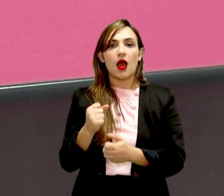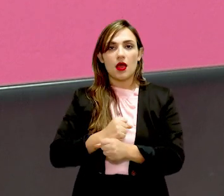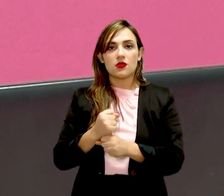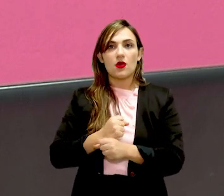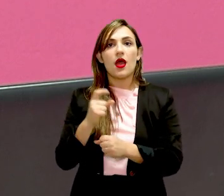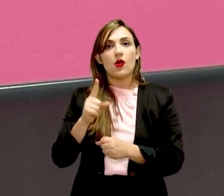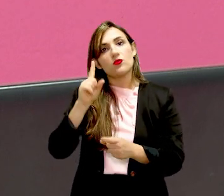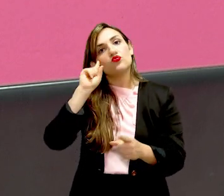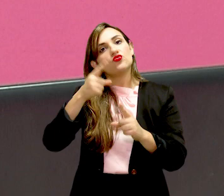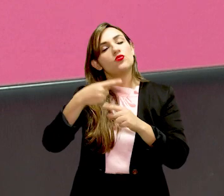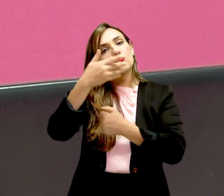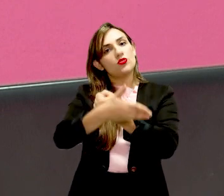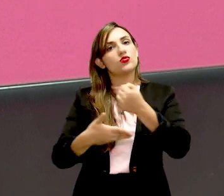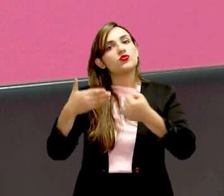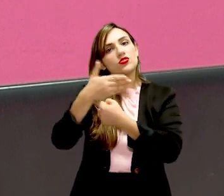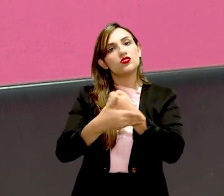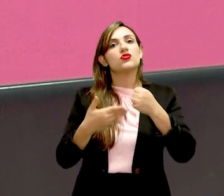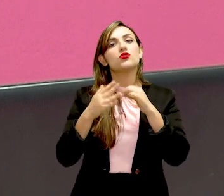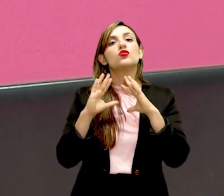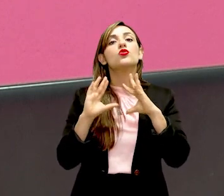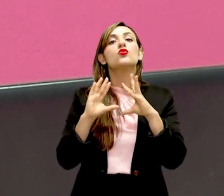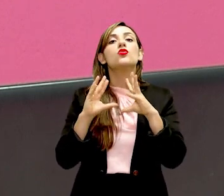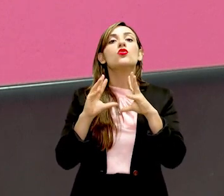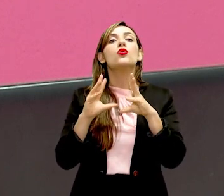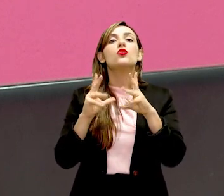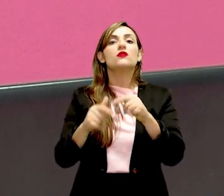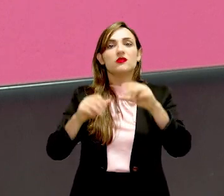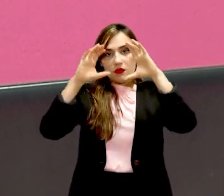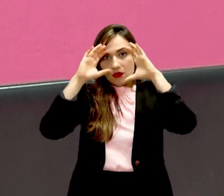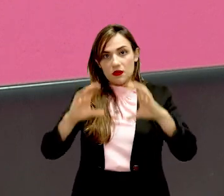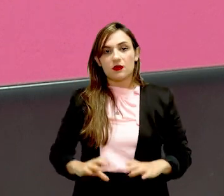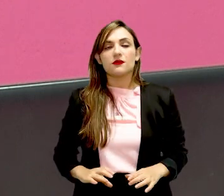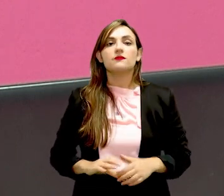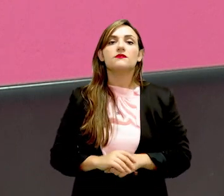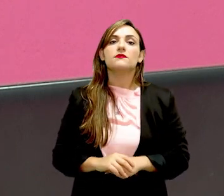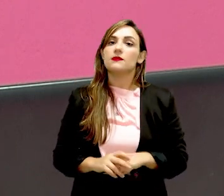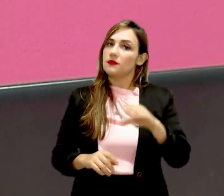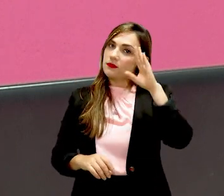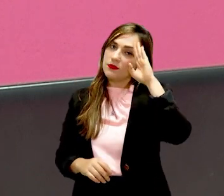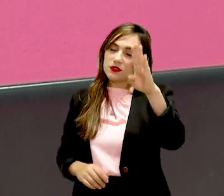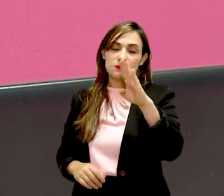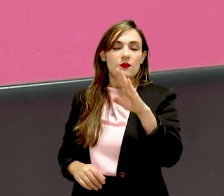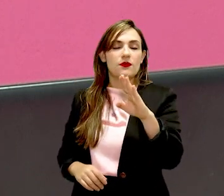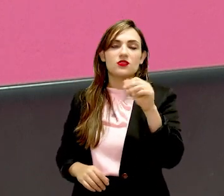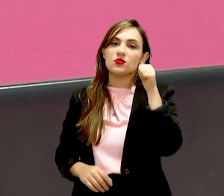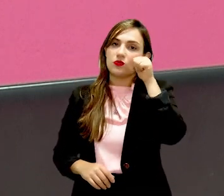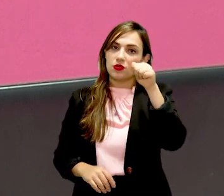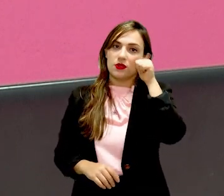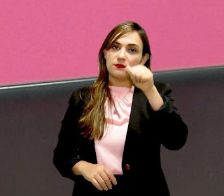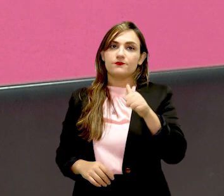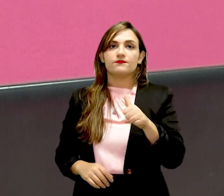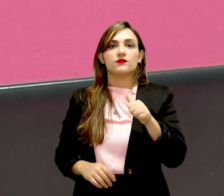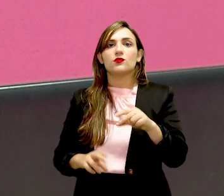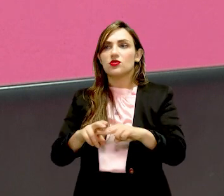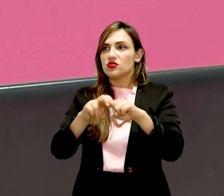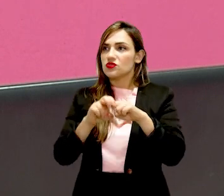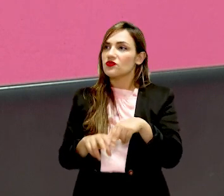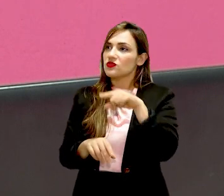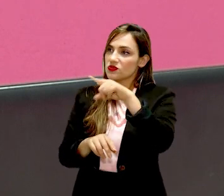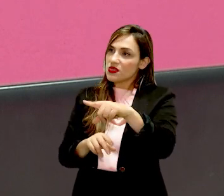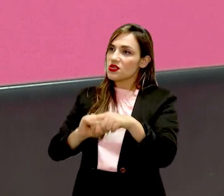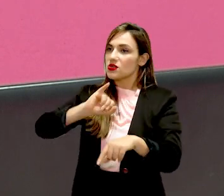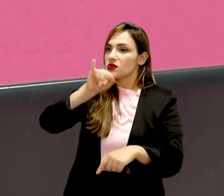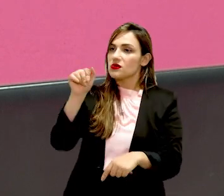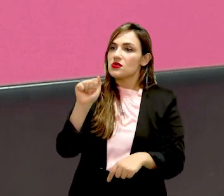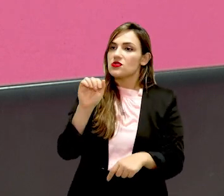para proteger, eu acho que todo cidadão. Nós estamos falando diretamente com o público feminino, e o que, enquanto, né, juíza,